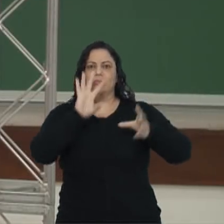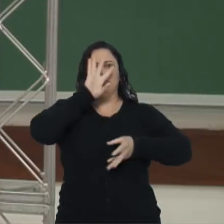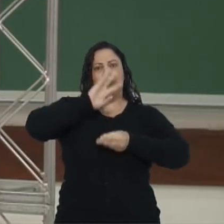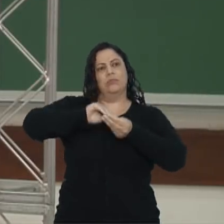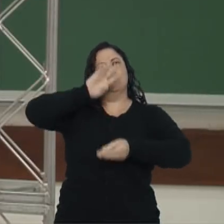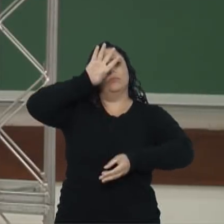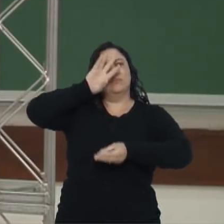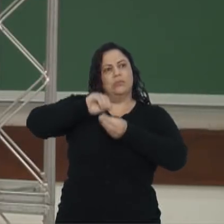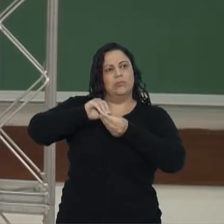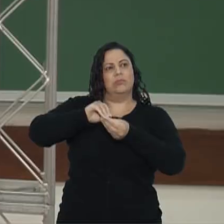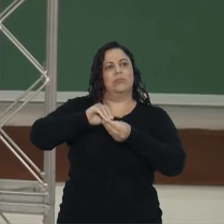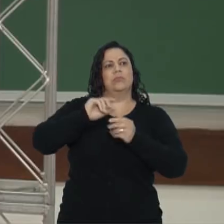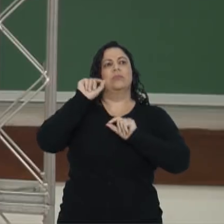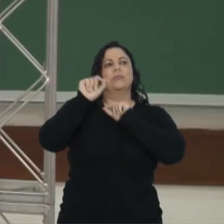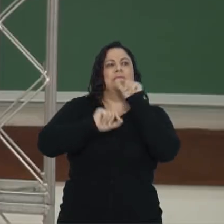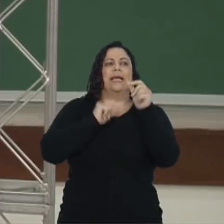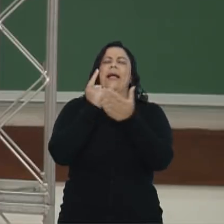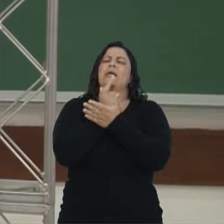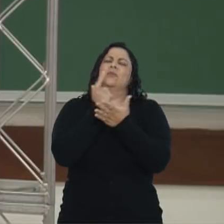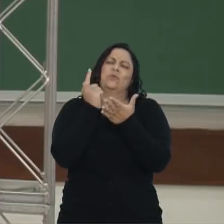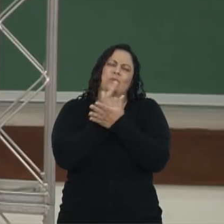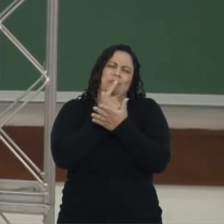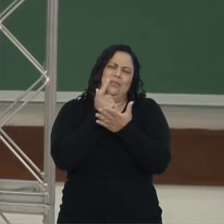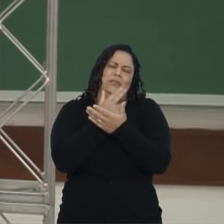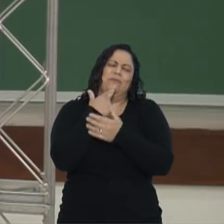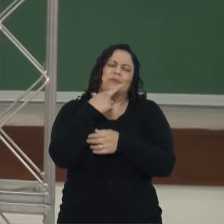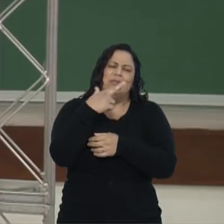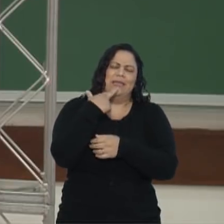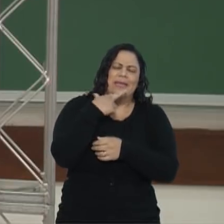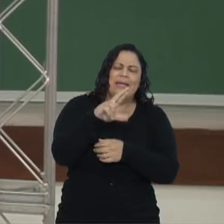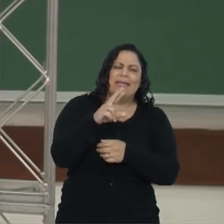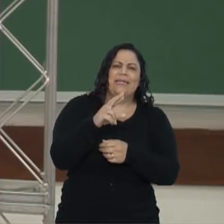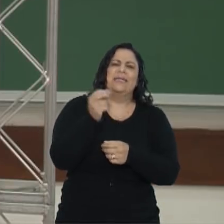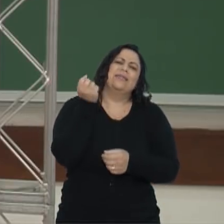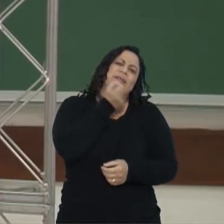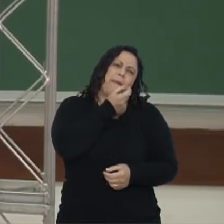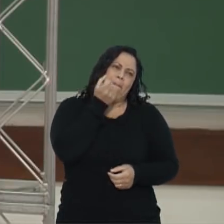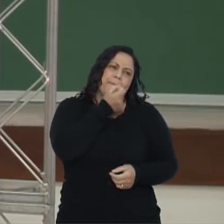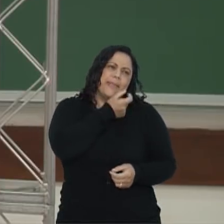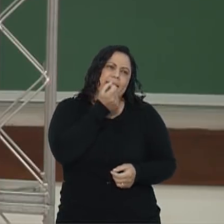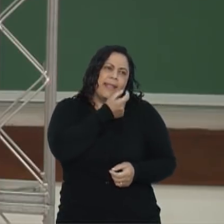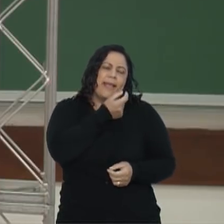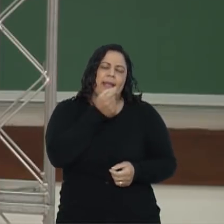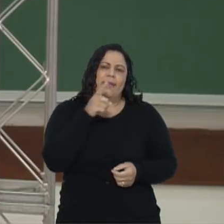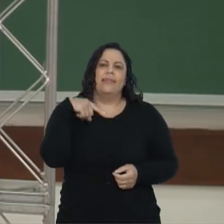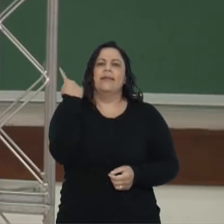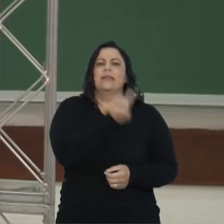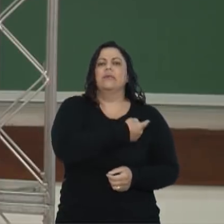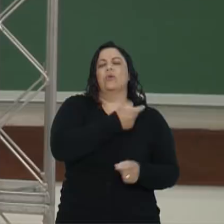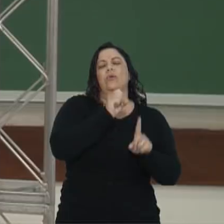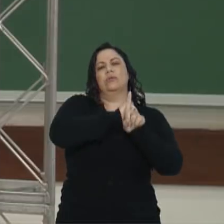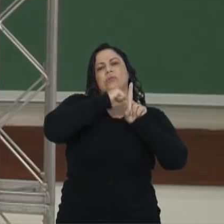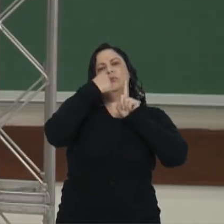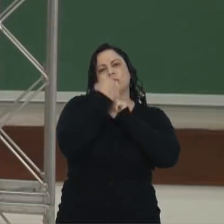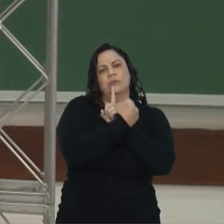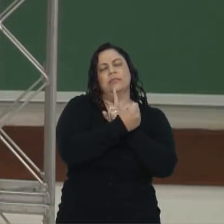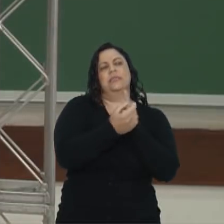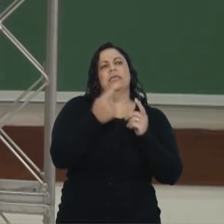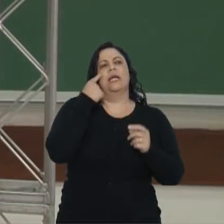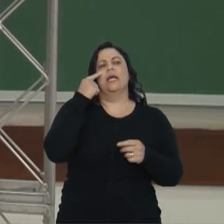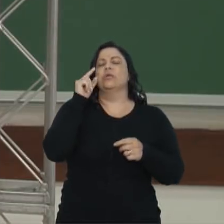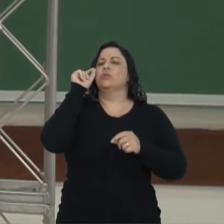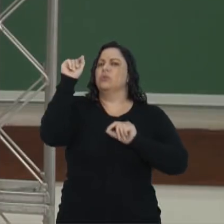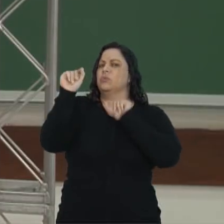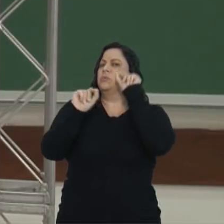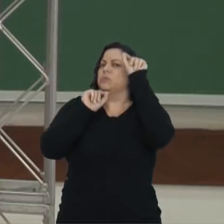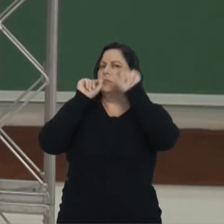sinopse de um site de uma livraria, tá, que vende o livro. Então veja que